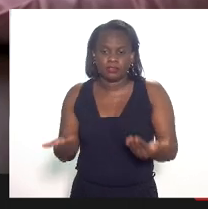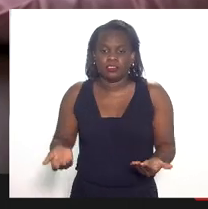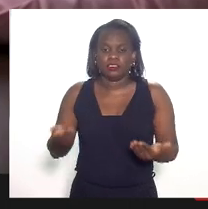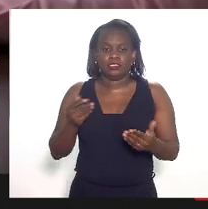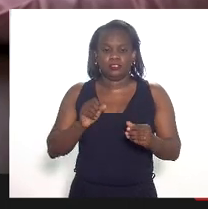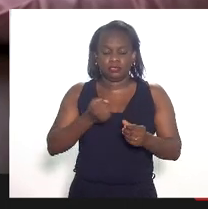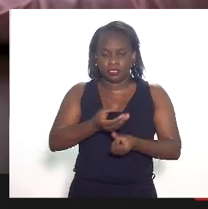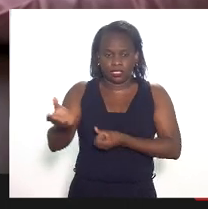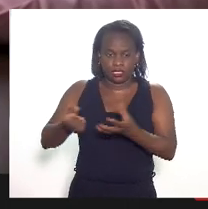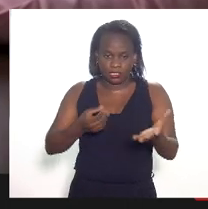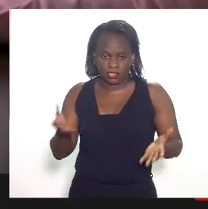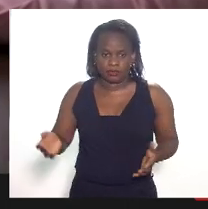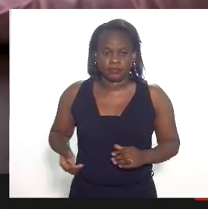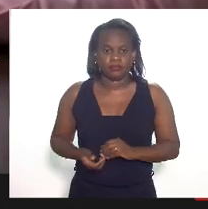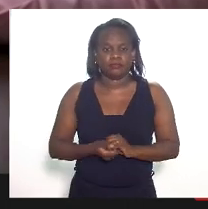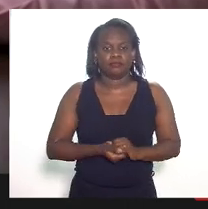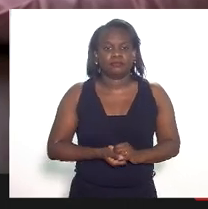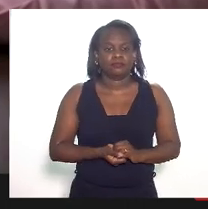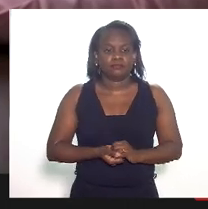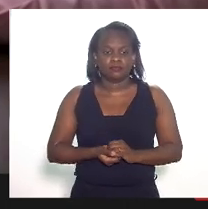de distribuição.